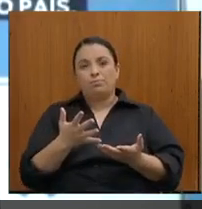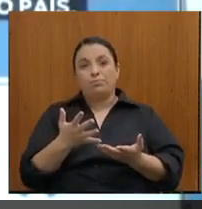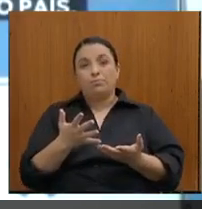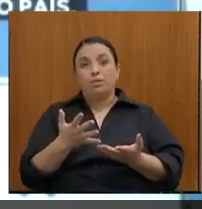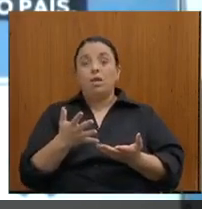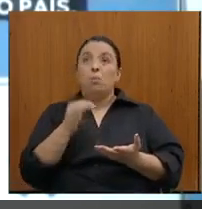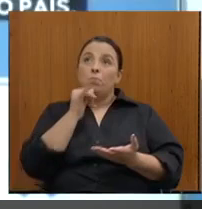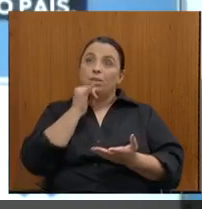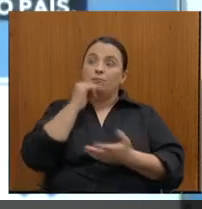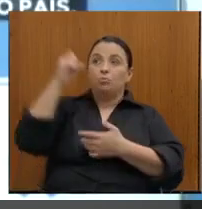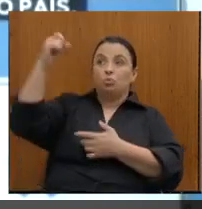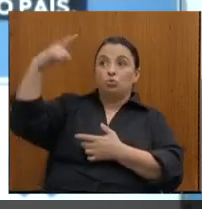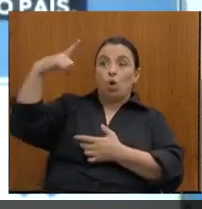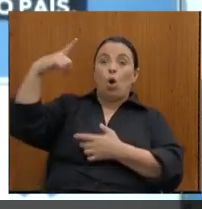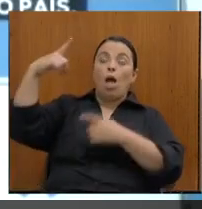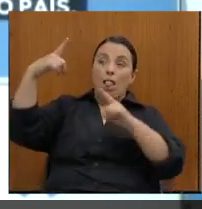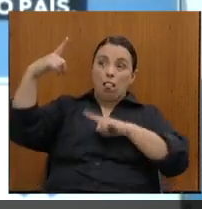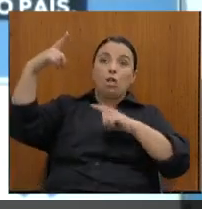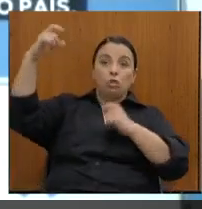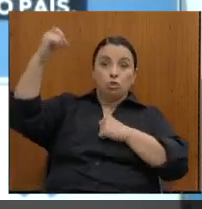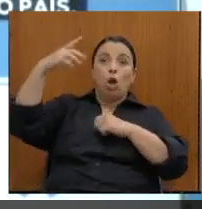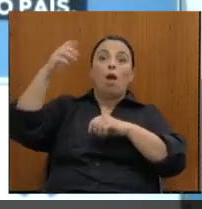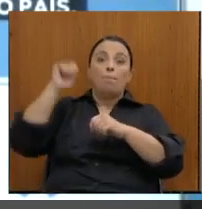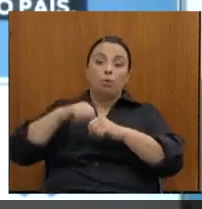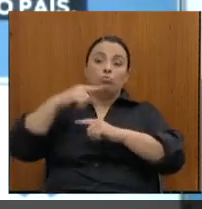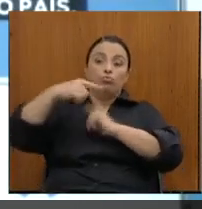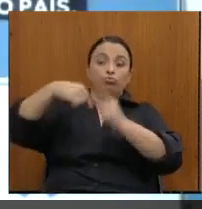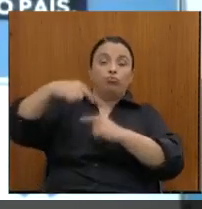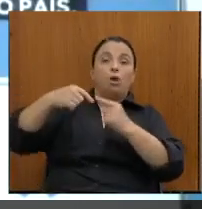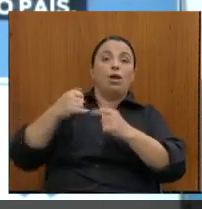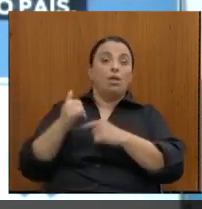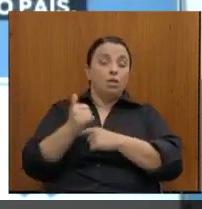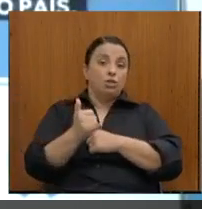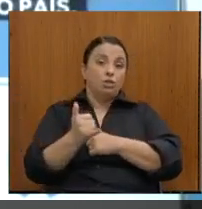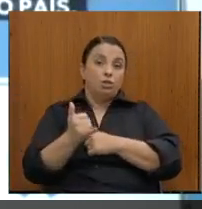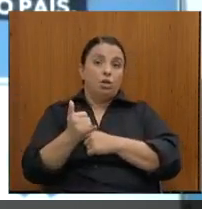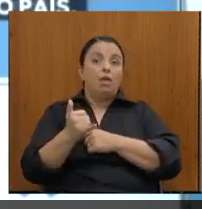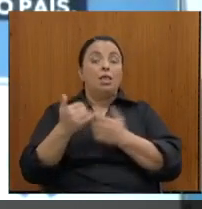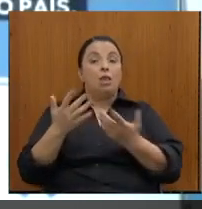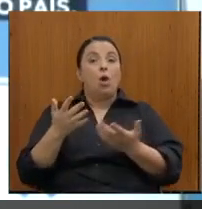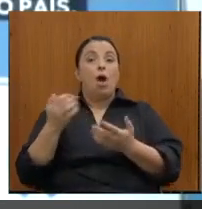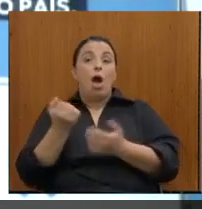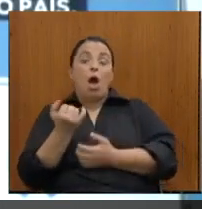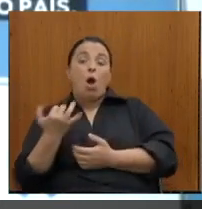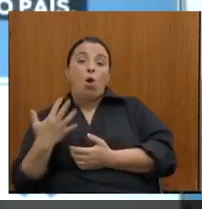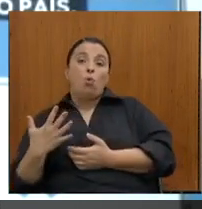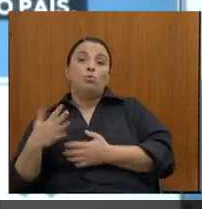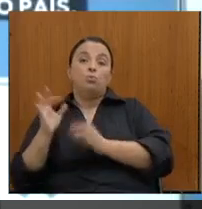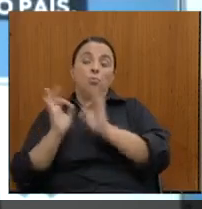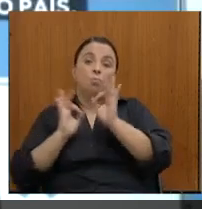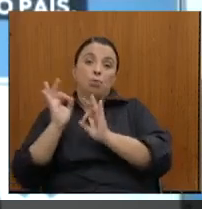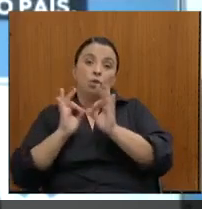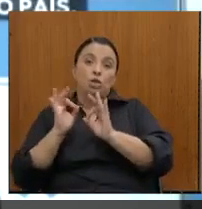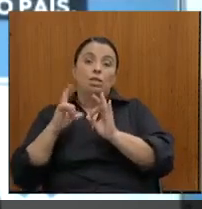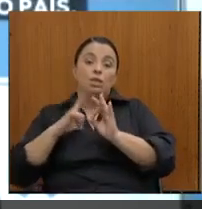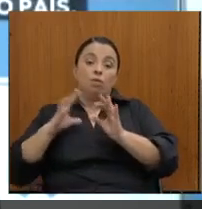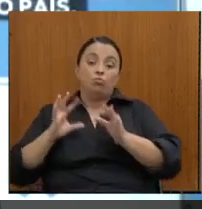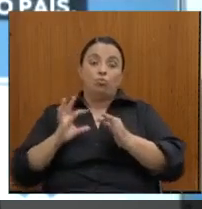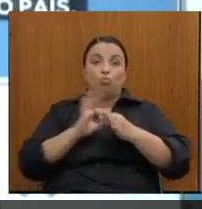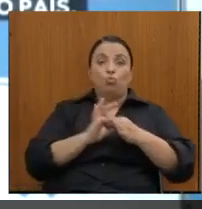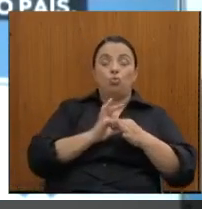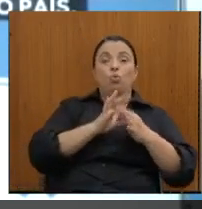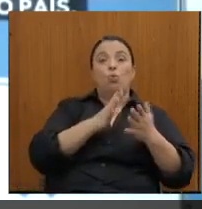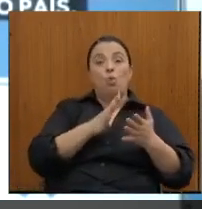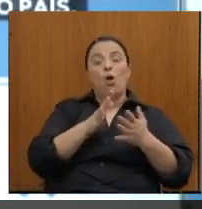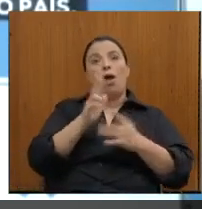enquanto tentou por isso que nos projetos Solares são Associados com eólica porque óleo que